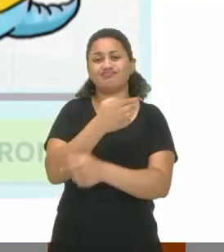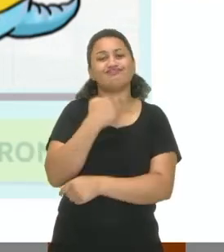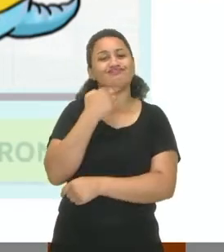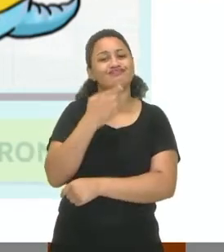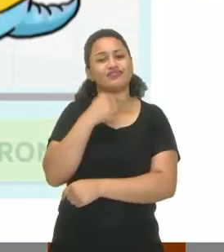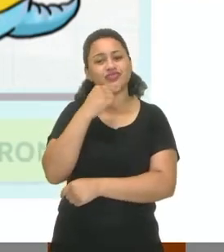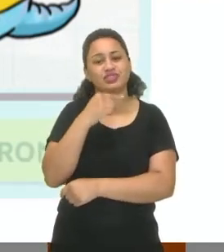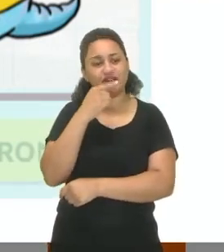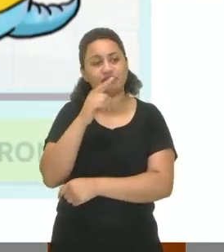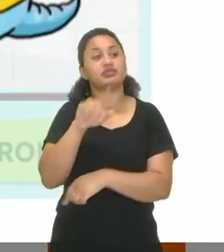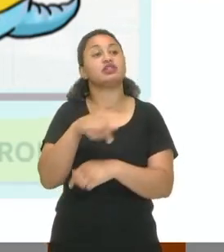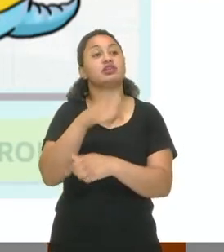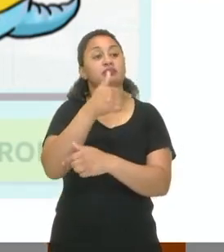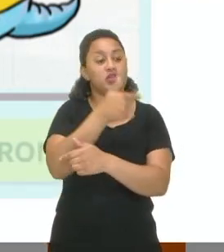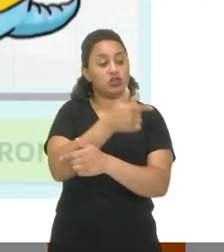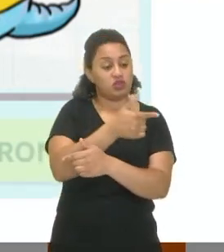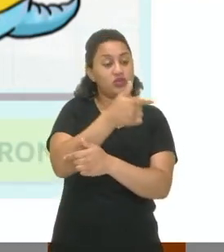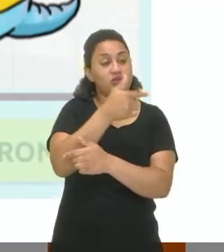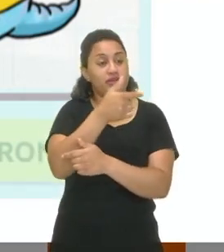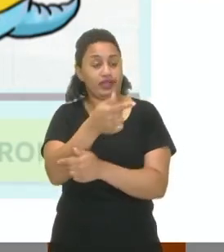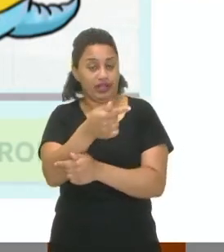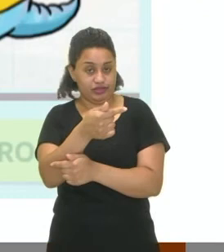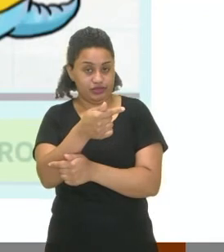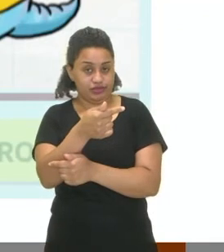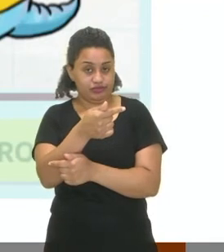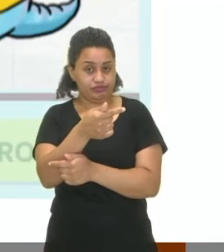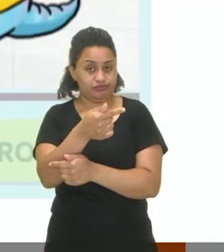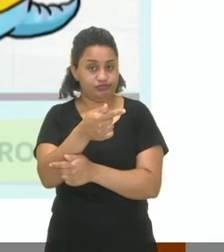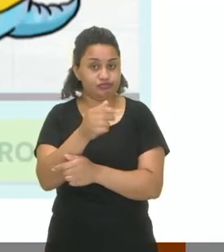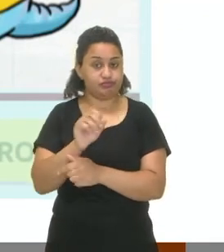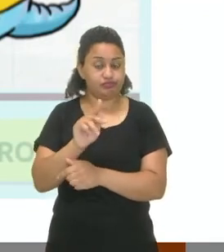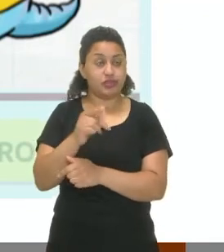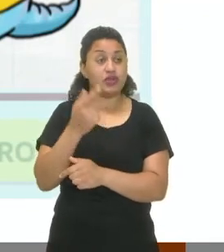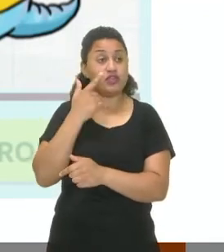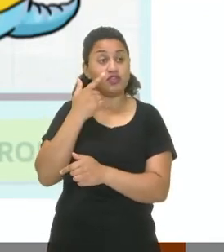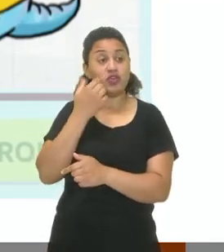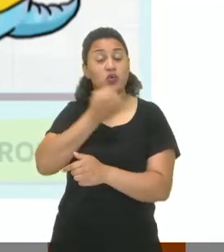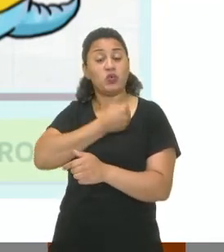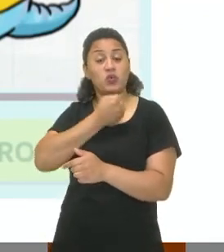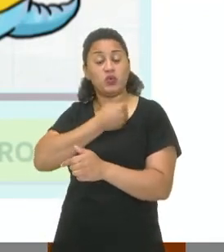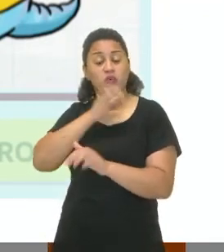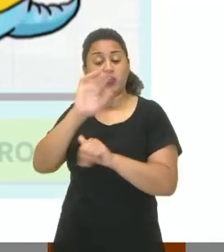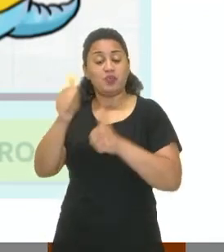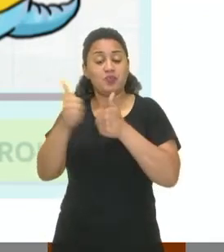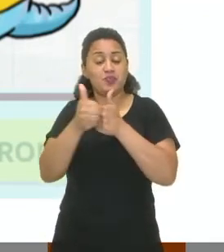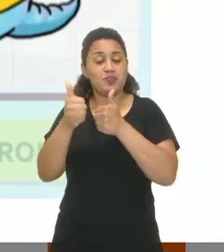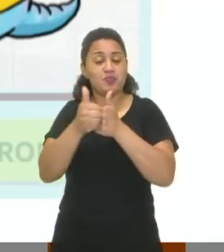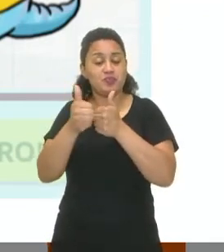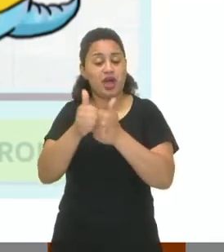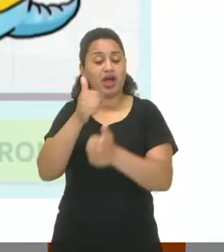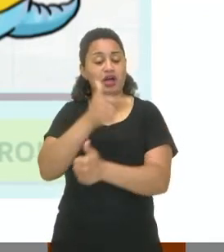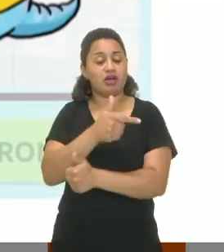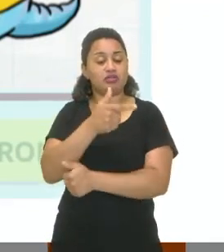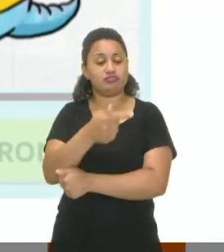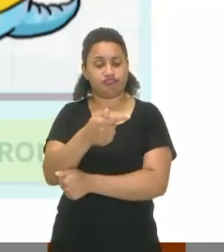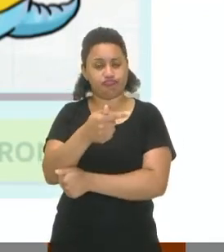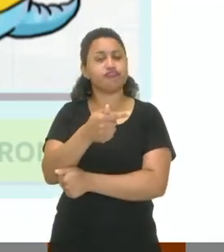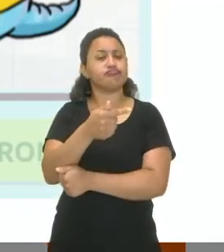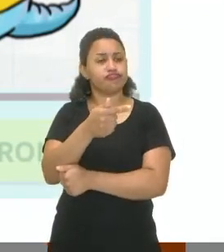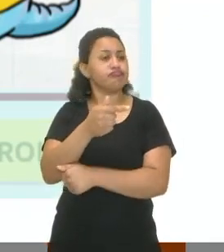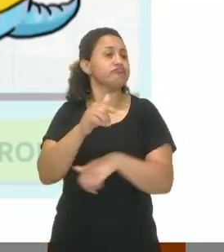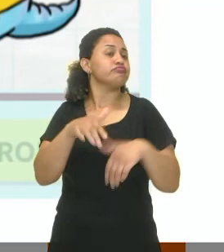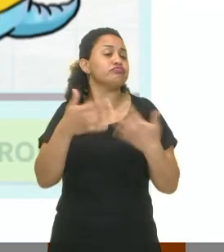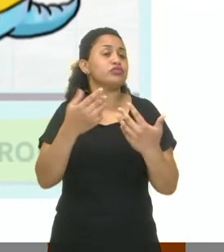menor do que o 4. Então, eu vou ter que pegar ali o 27, né? E vou ter que ver um número que eu multiplique ali por 4, chegue mais